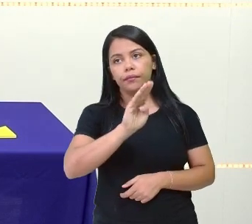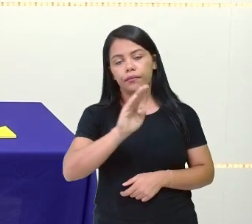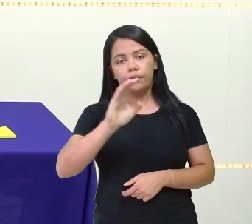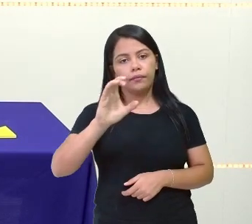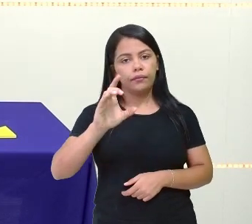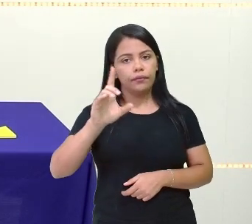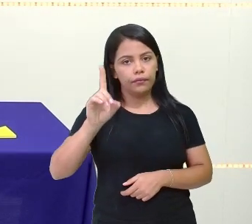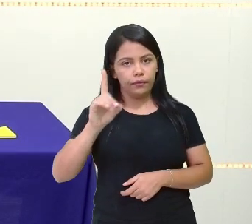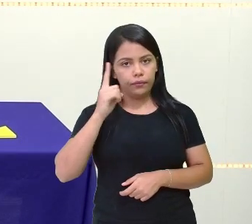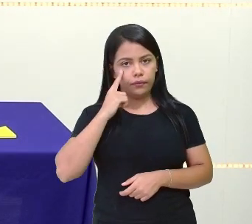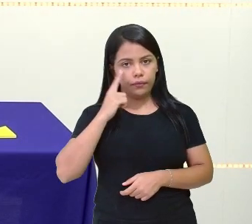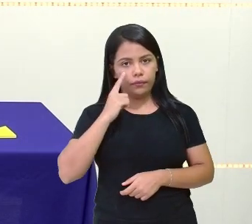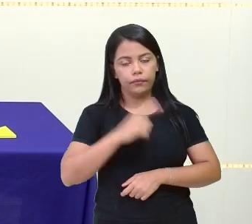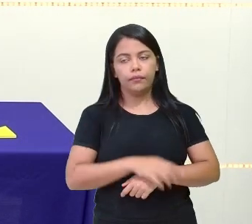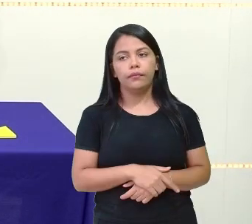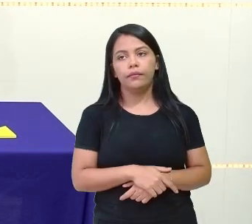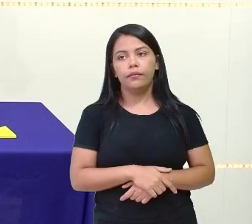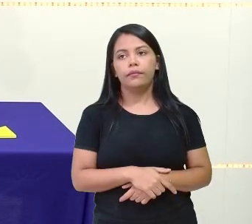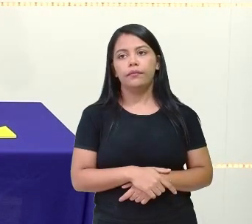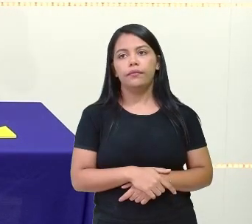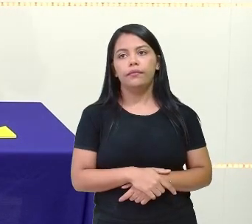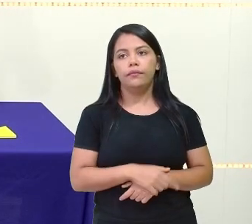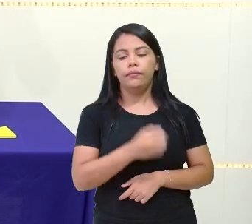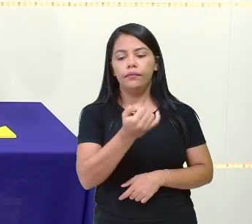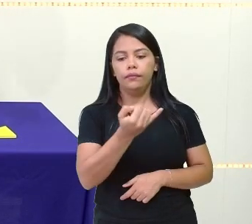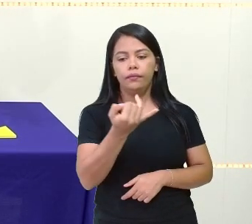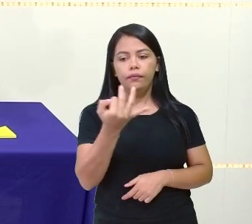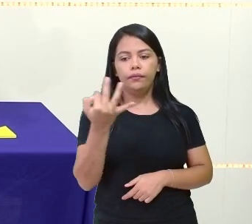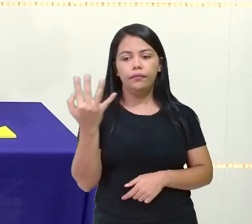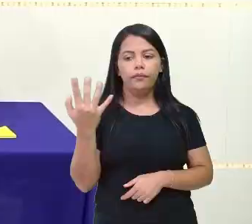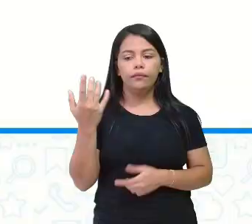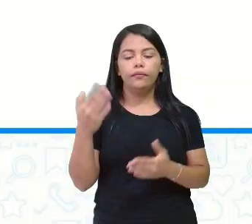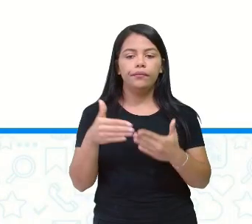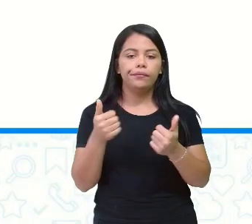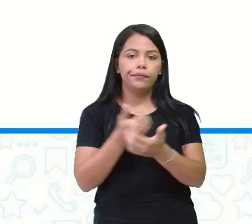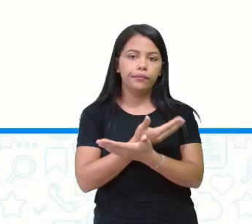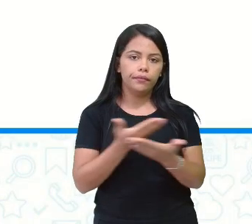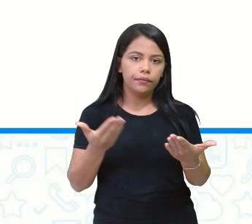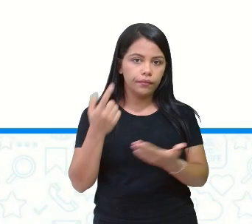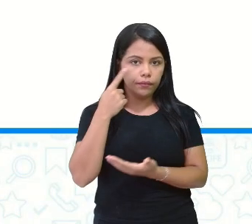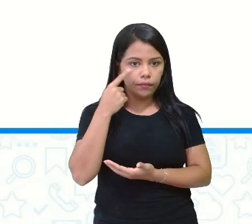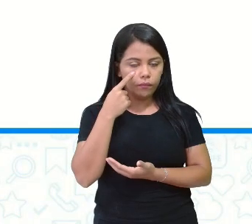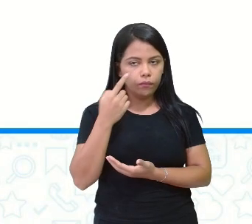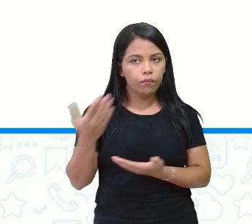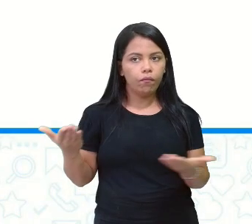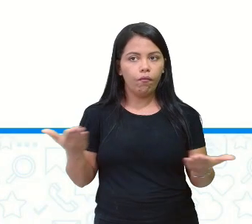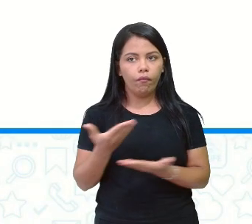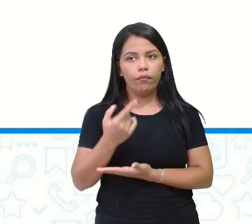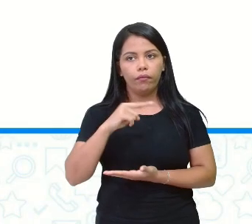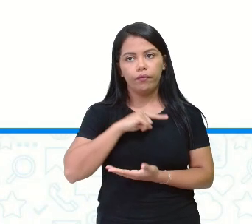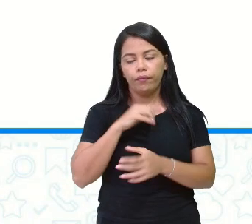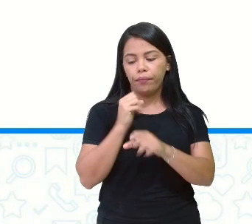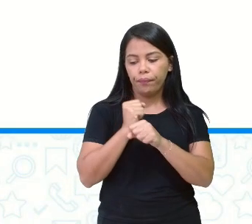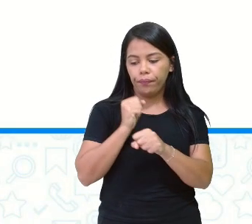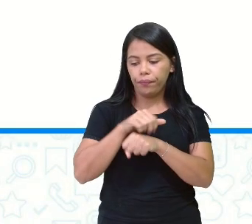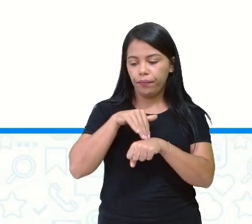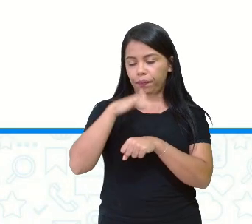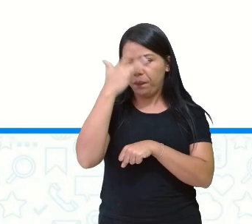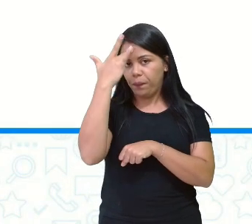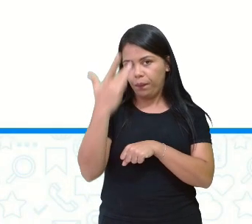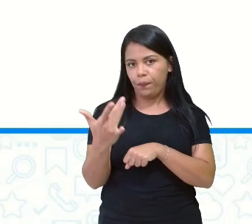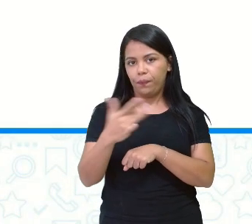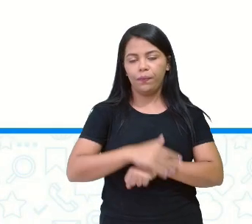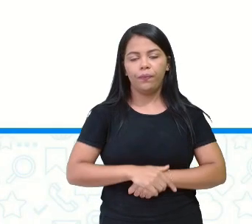C e D. Conta aí para mim, eu vou pedir para ampliar a tela para que vocês consigam contar com mais facilidade, tá